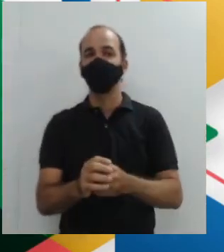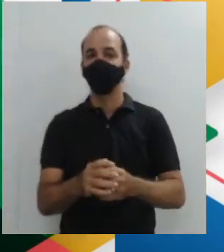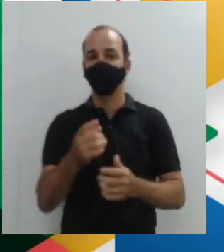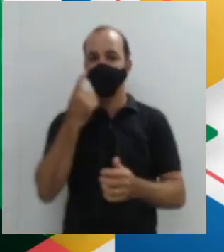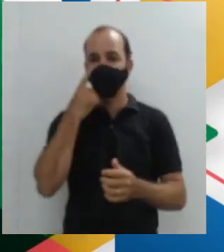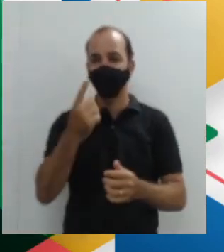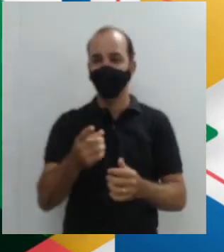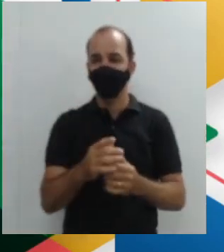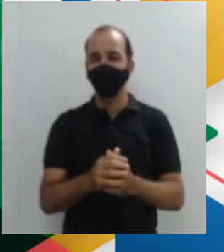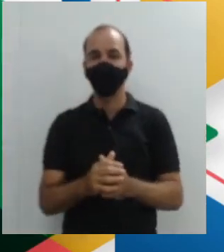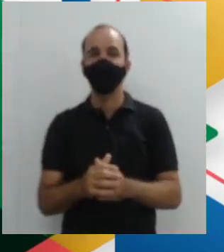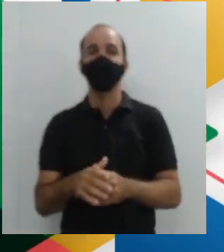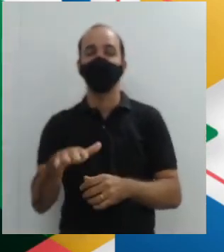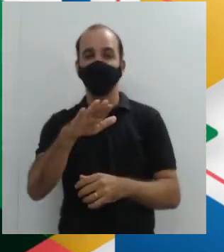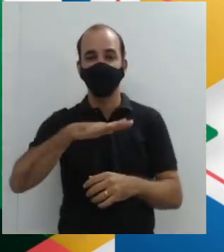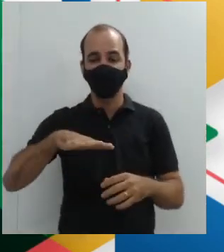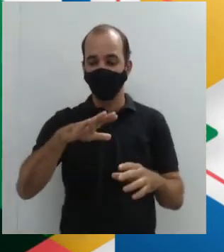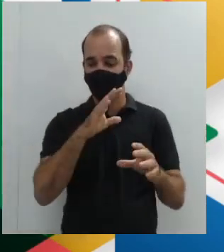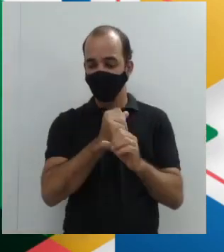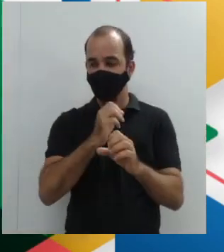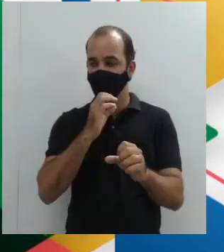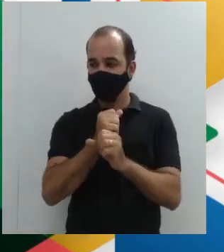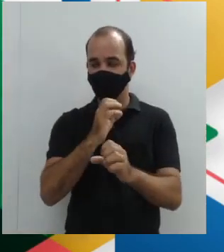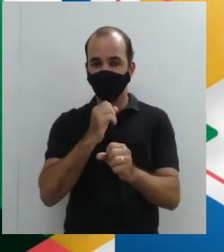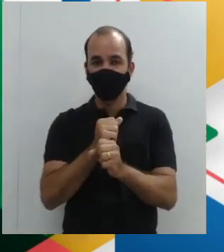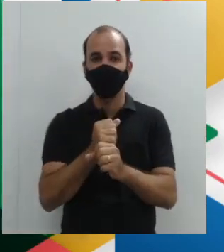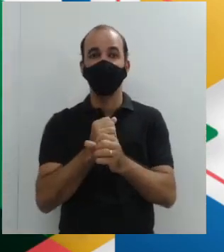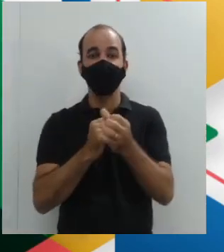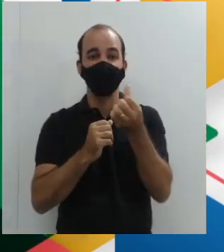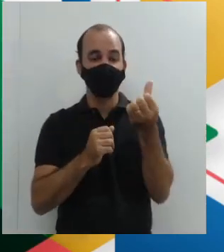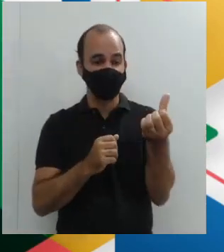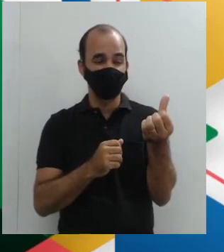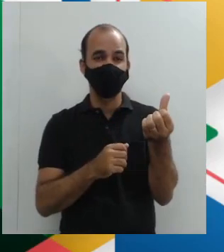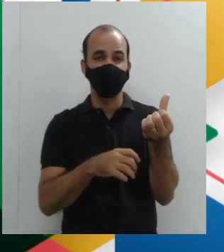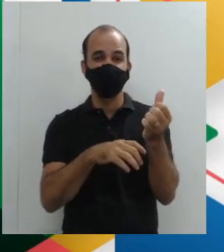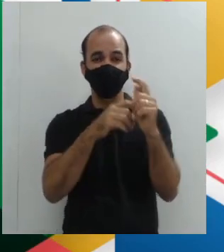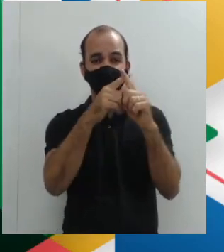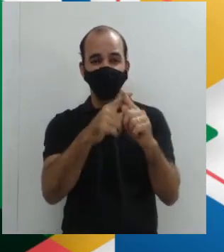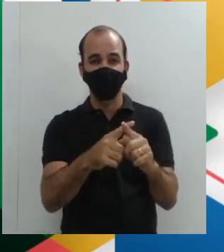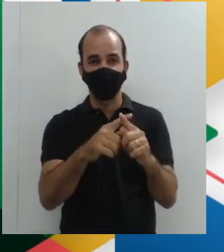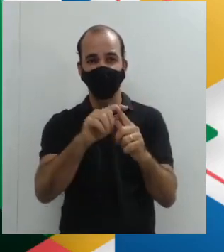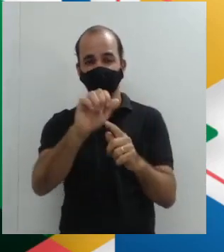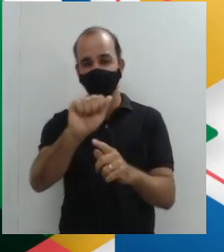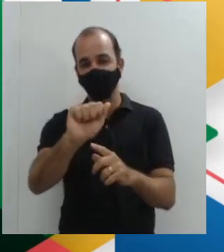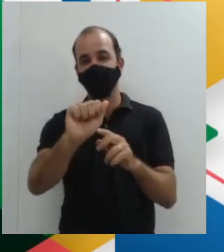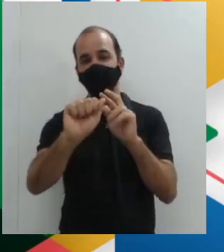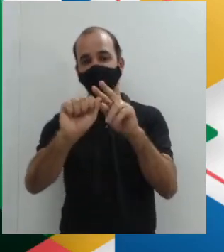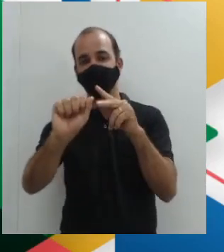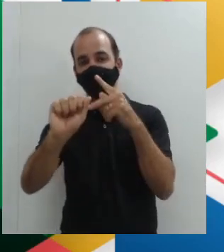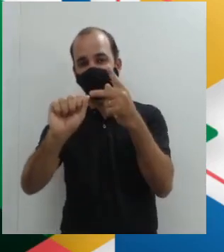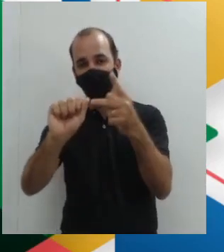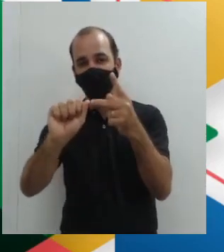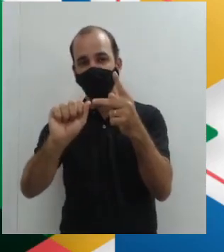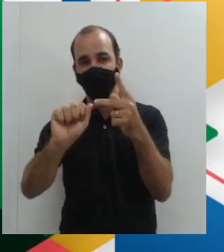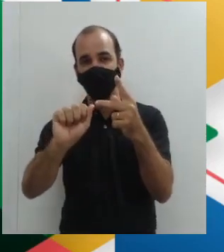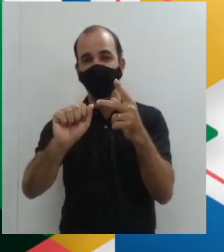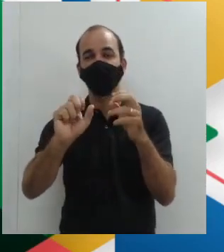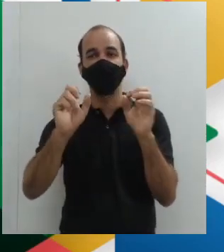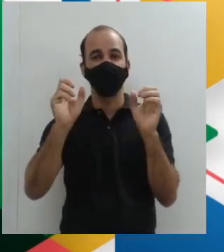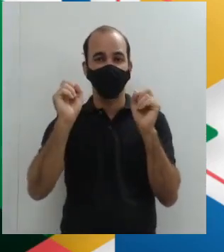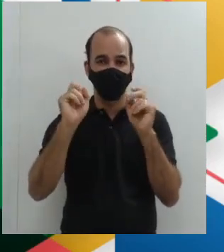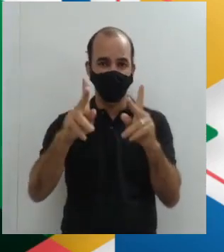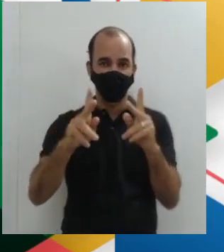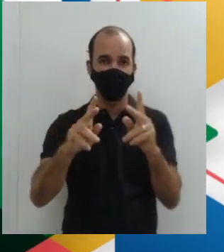legal. Então, a área total será dada por 6 vezes A ao quadrado, beleza? Massa ou não massa? Tranquilo ou